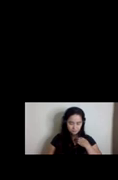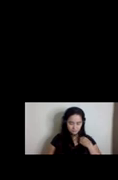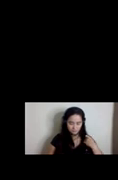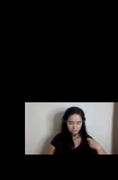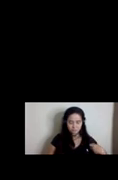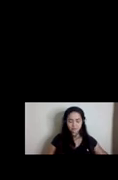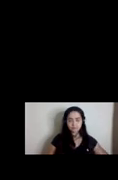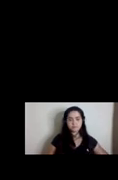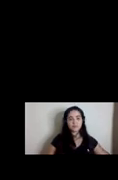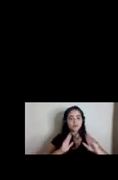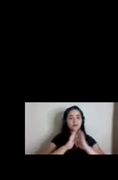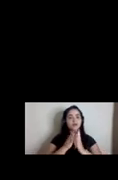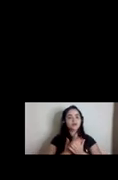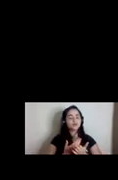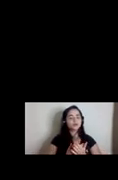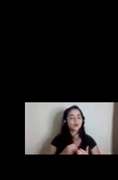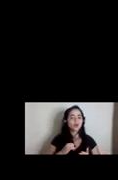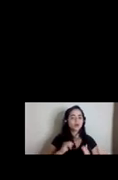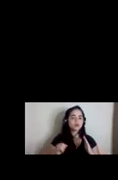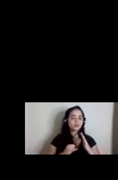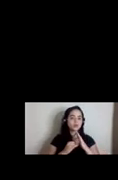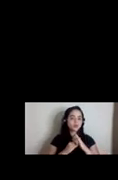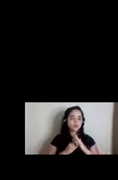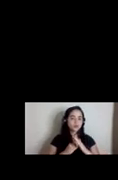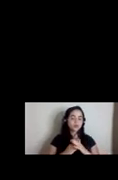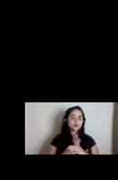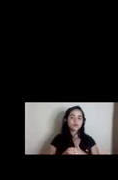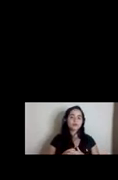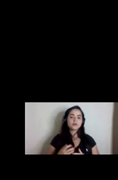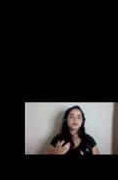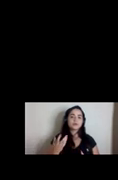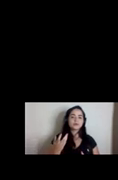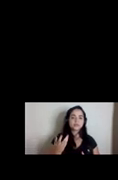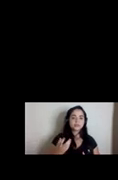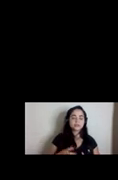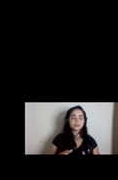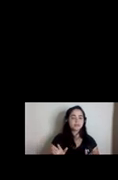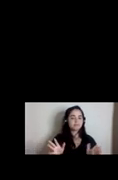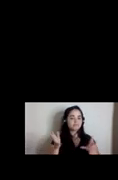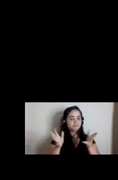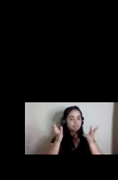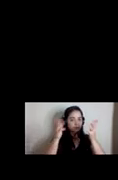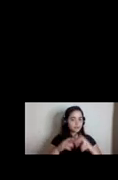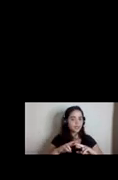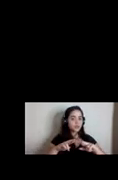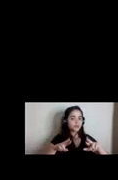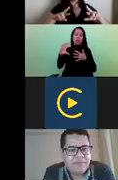A escola é uma instituição que visa atender a diversidade.